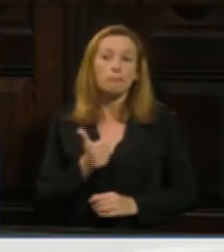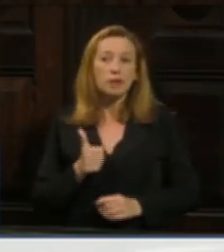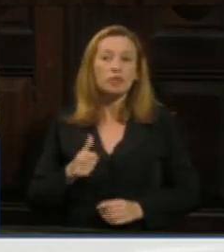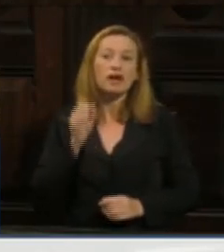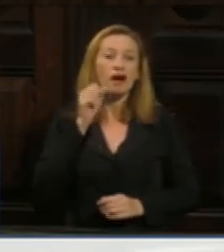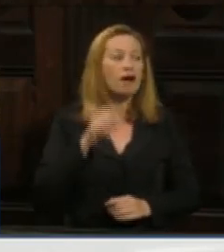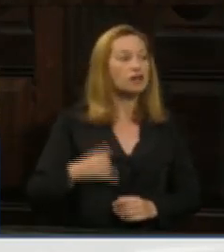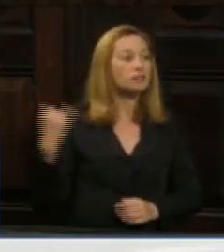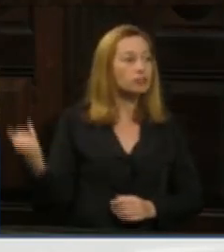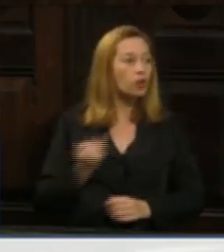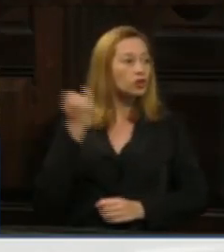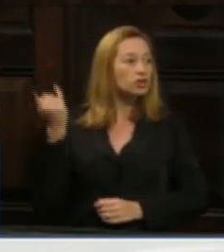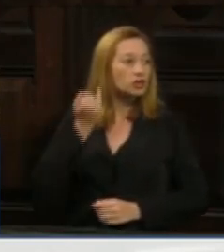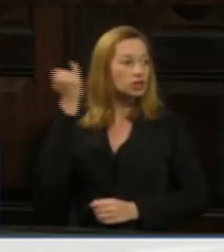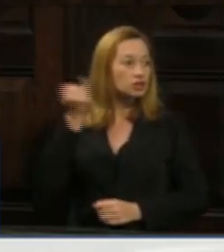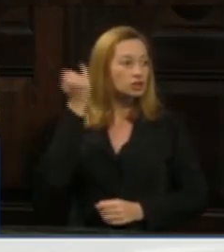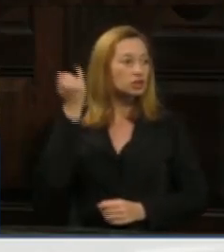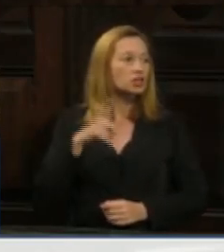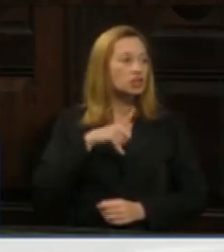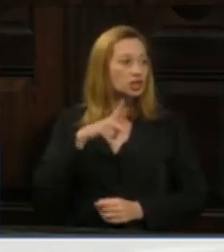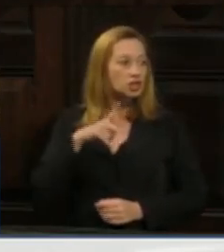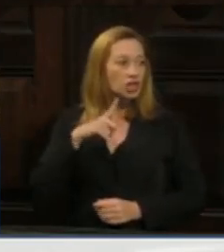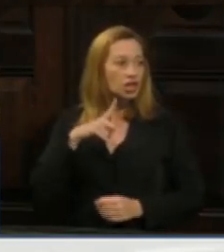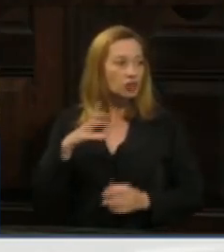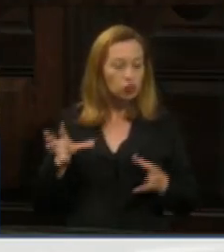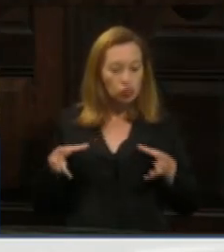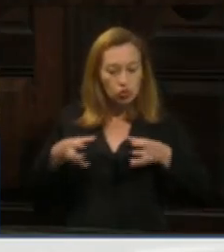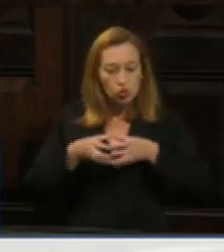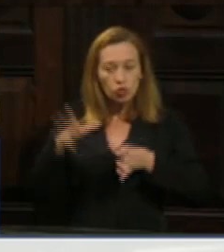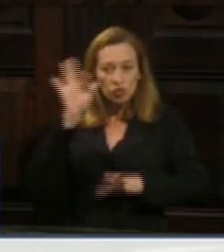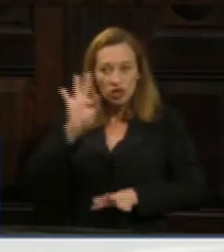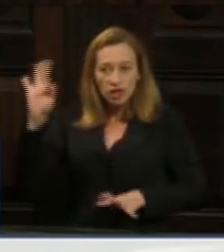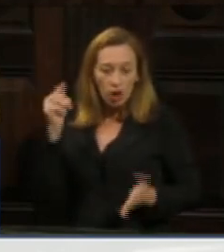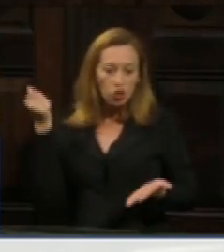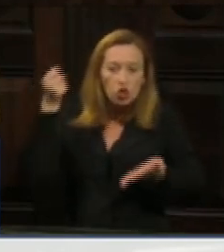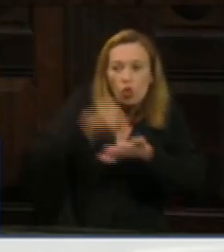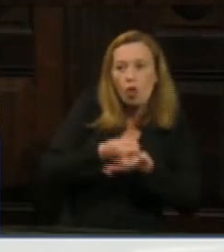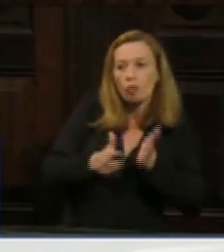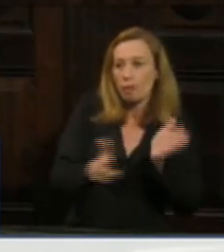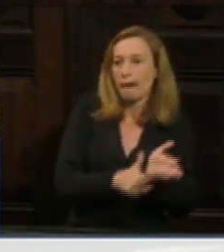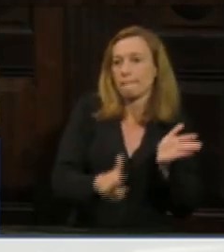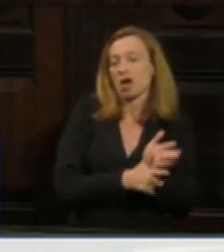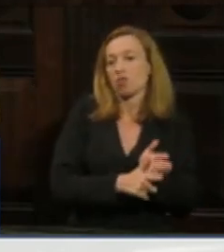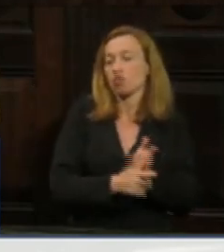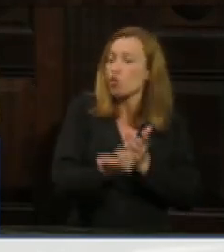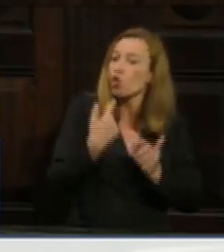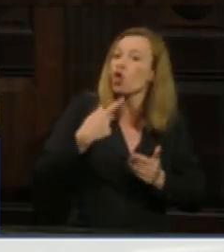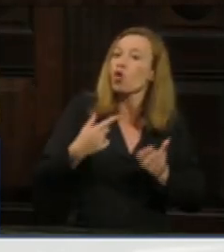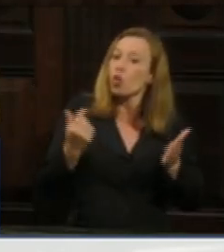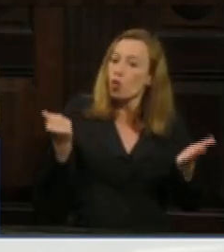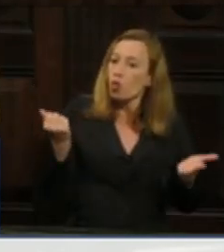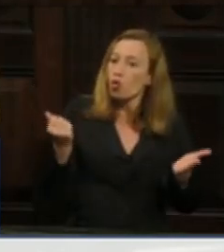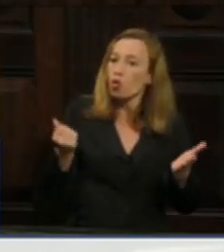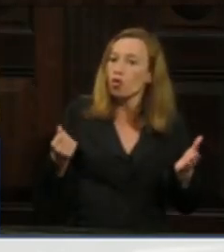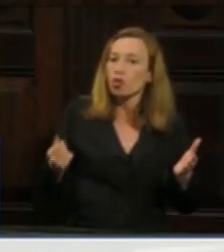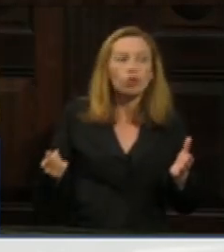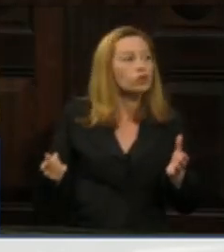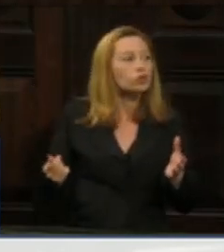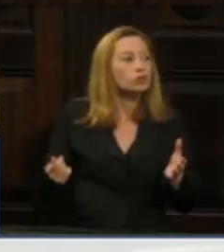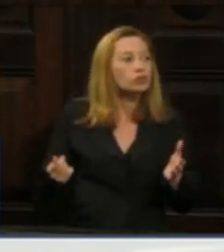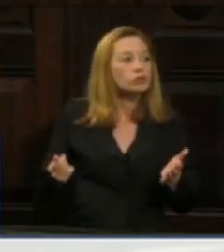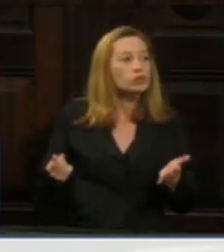mil, só aí, de movimentação financeira decorrente de entrada e saída de salário, são R$34 mil mês,